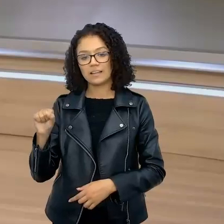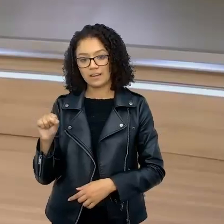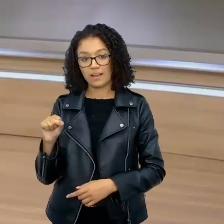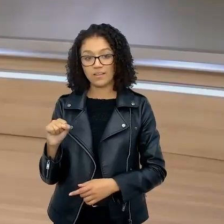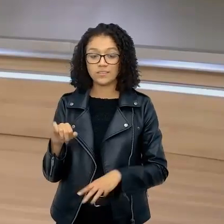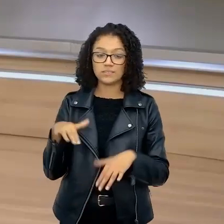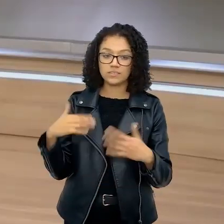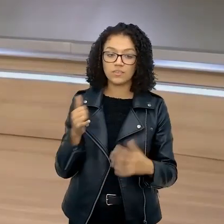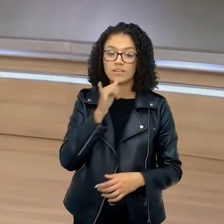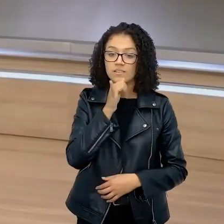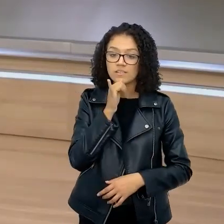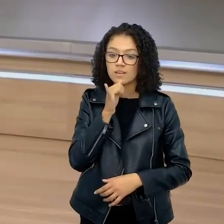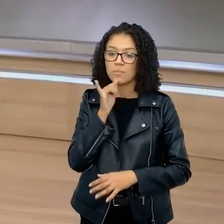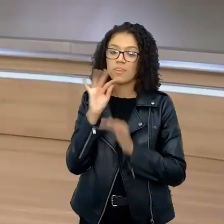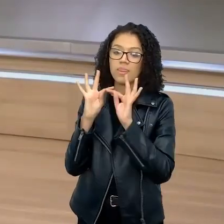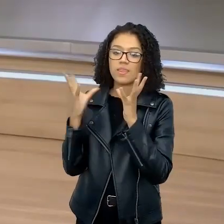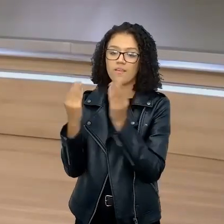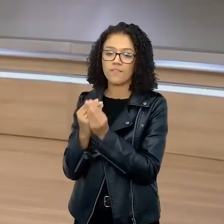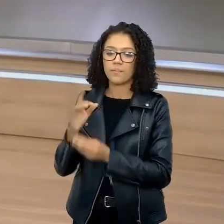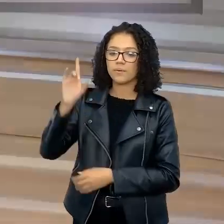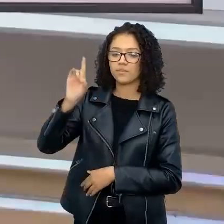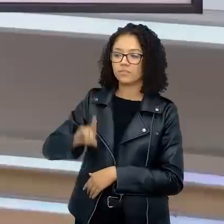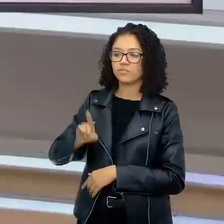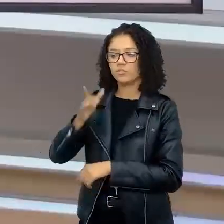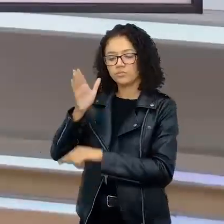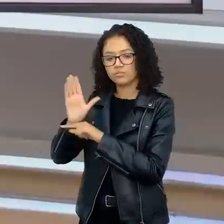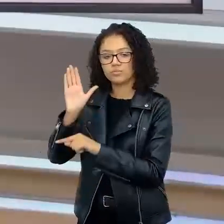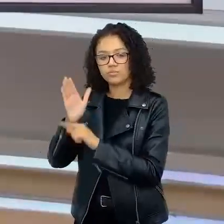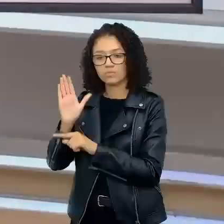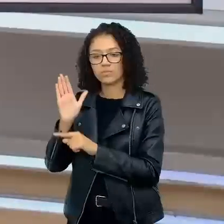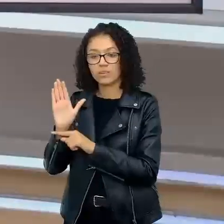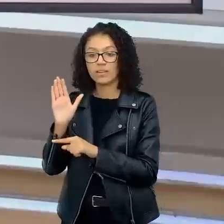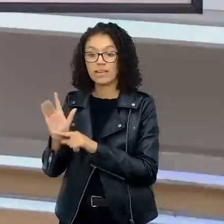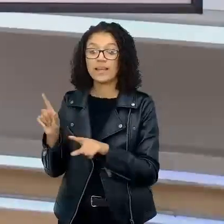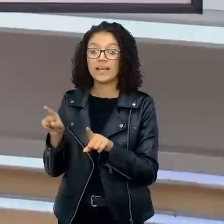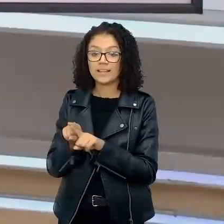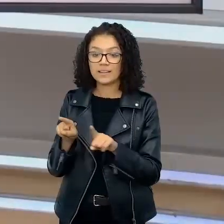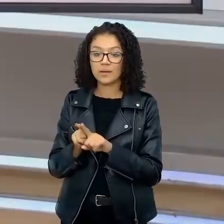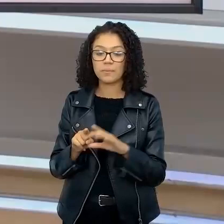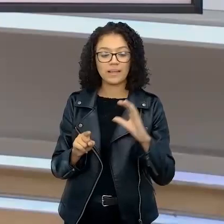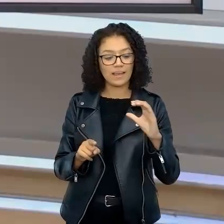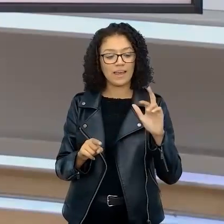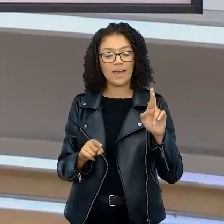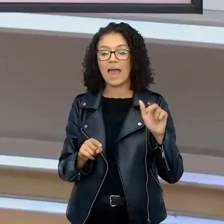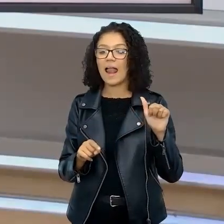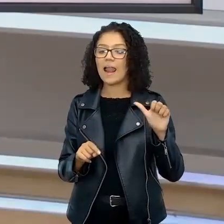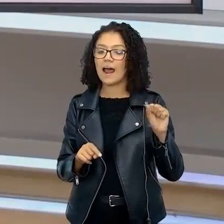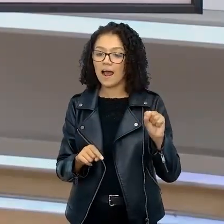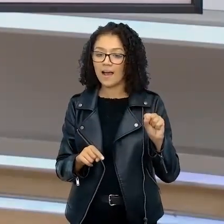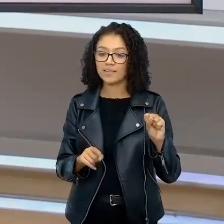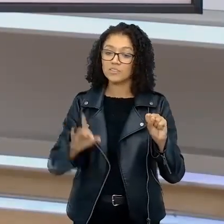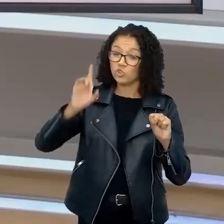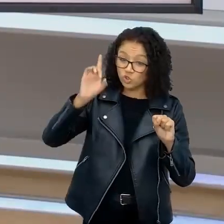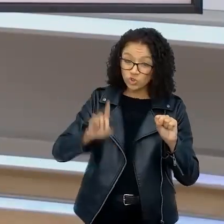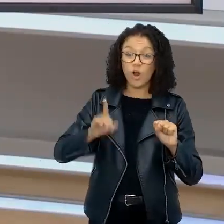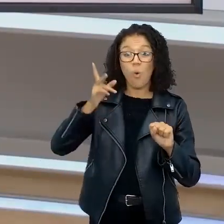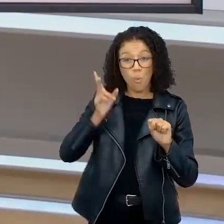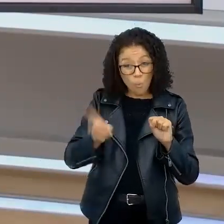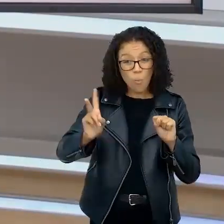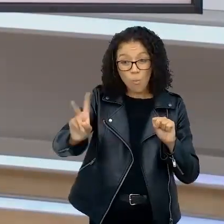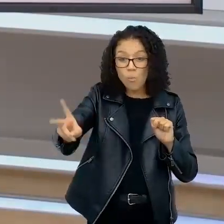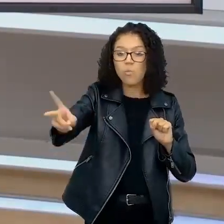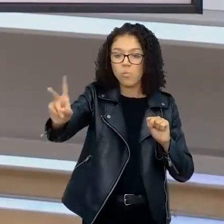família com esse direito violado, e o CRAS vai prevenir para que esse direito não seja violado, tá? Então eles vão trabalhar também de